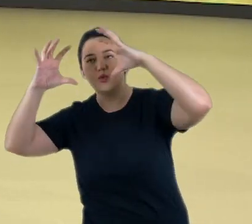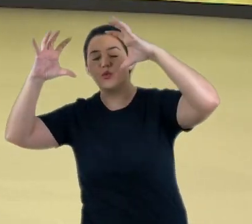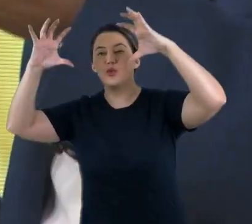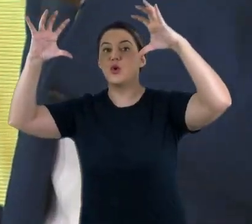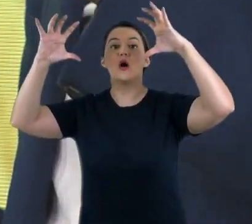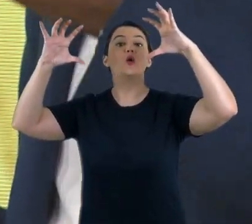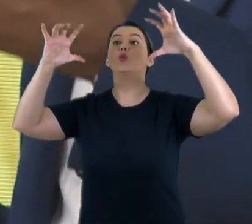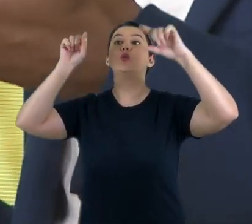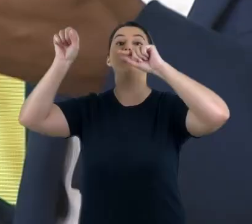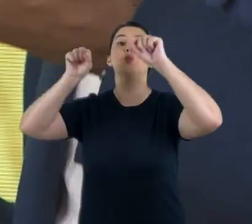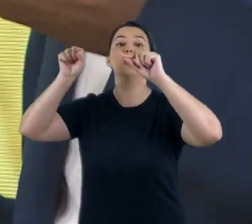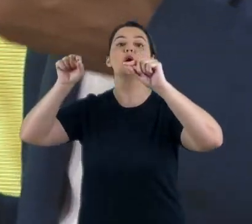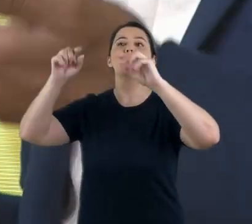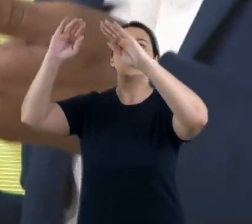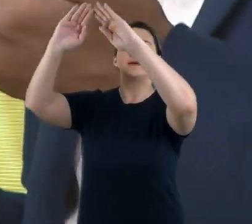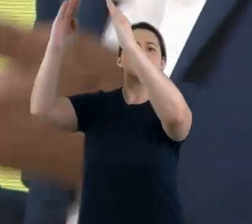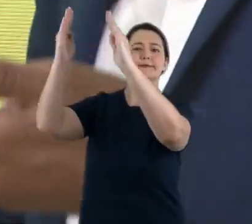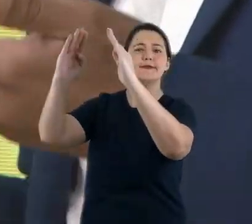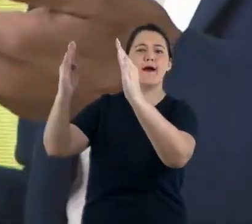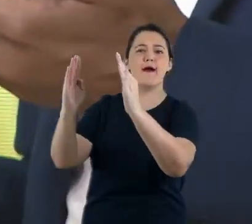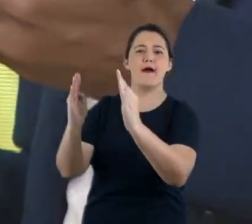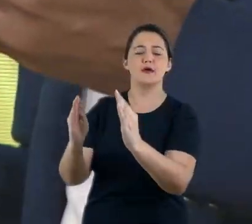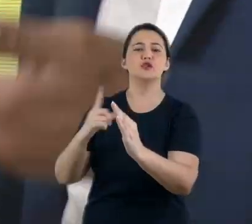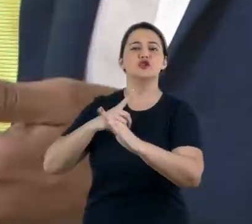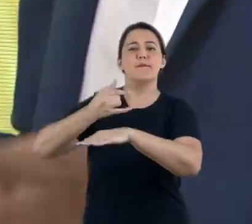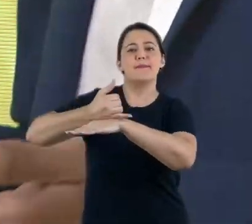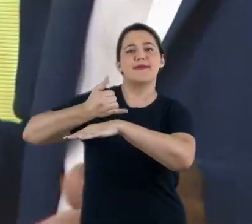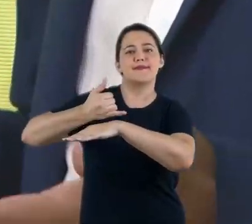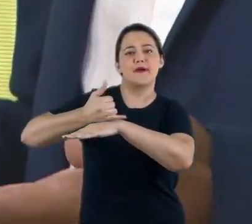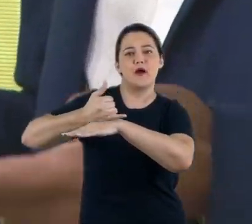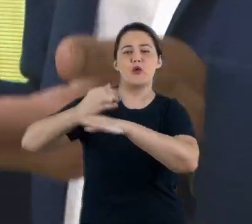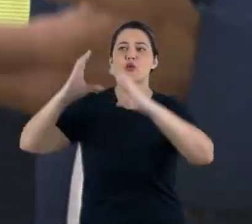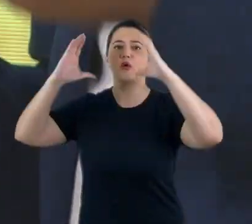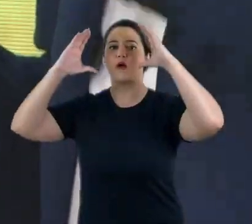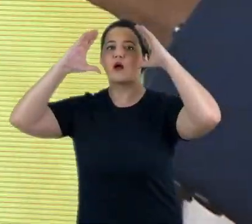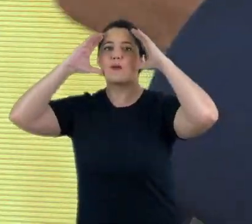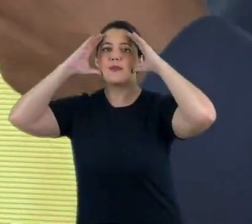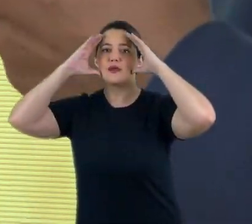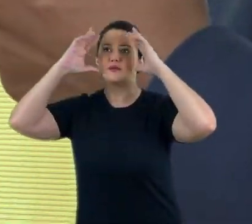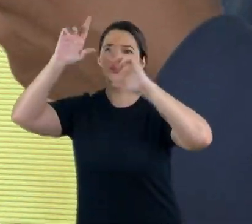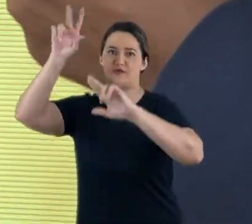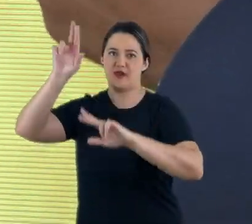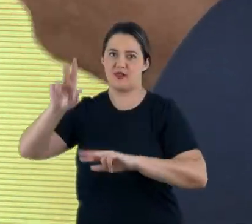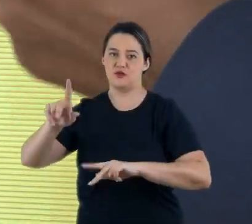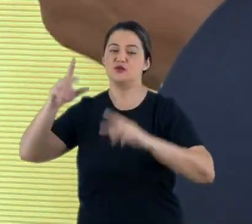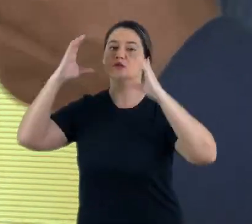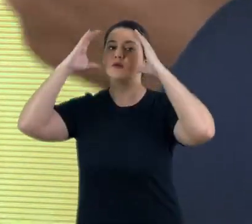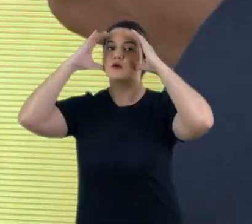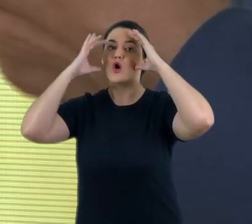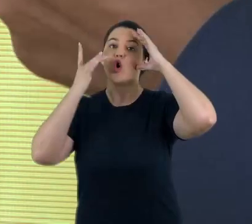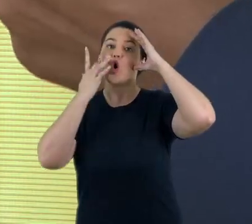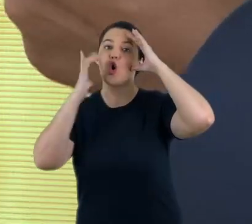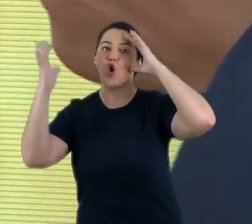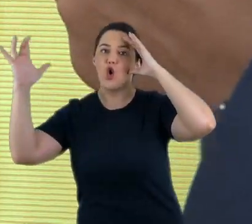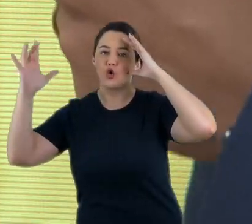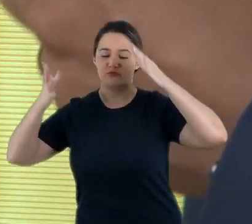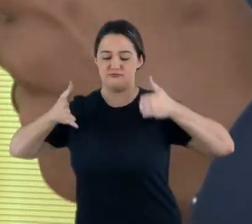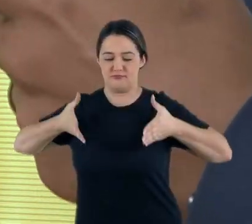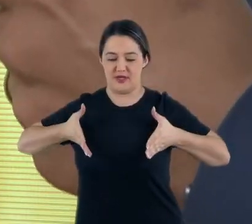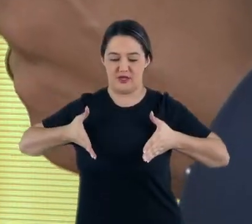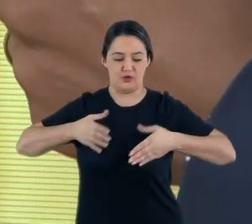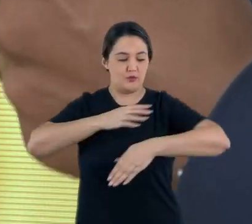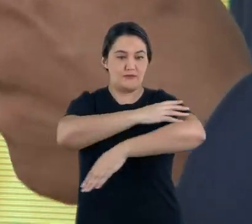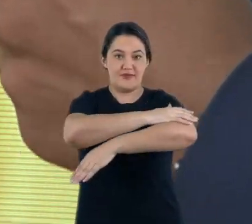com vários metais, simbolizando cada uma das partes da estátua. A cabeça era de puro ouro,